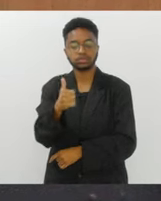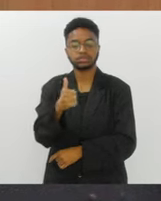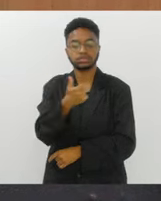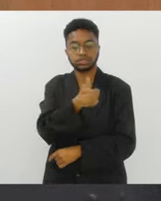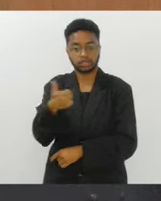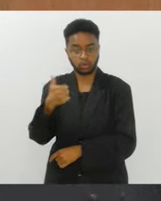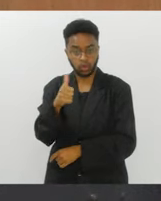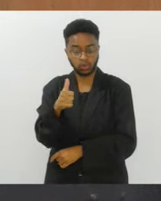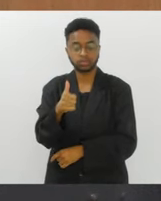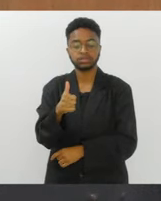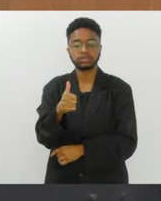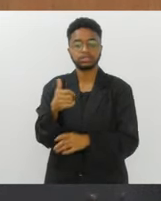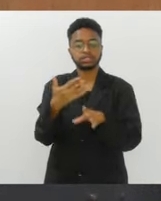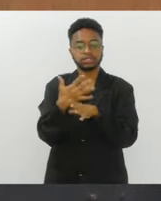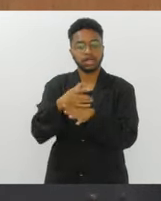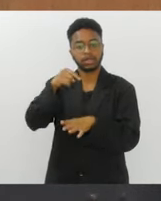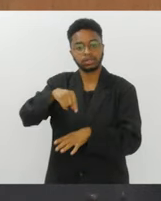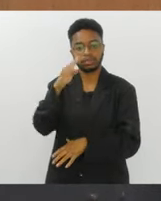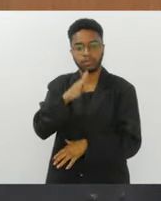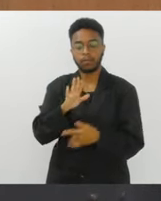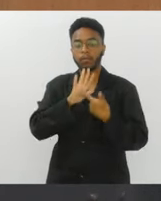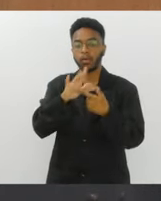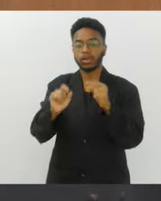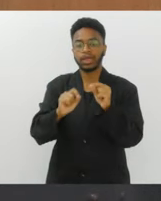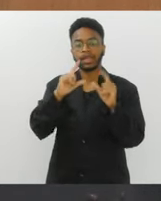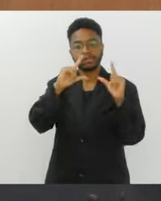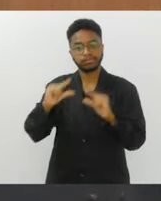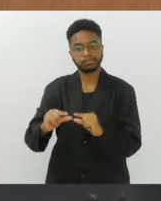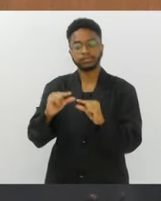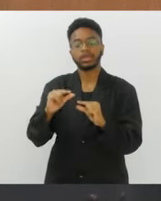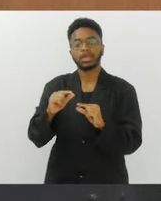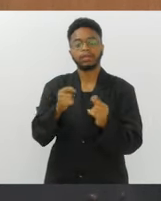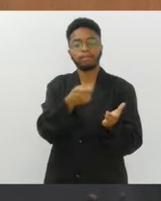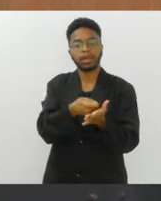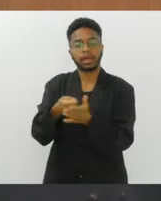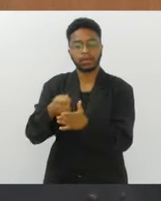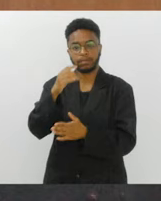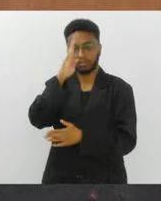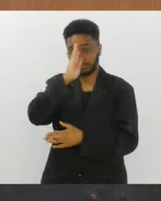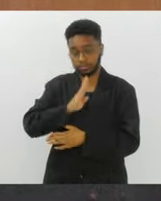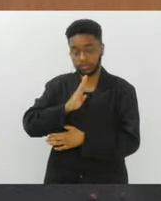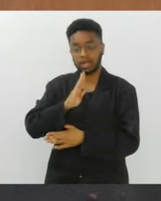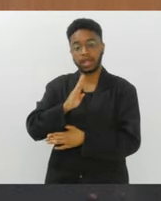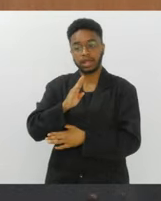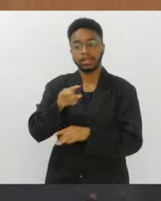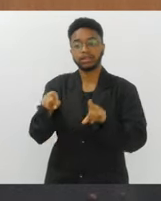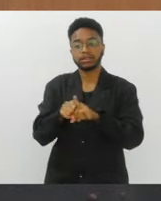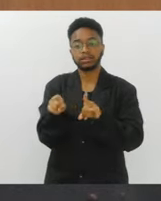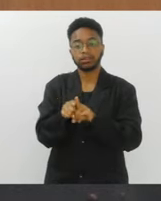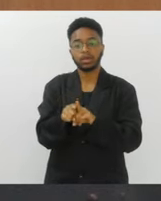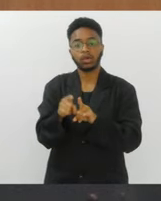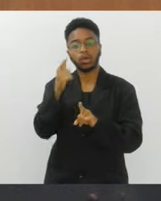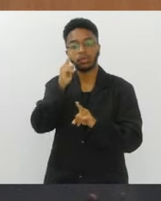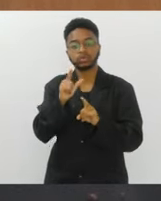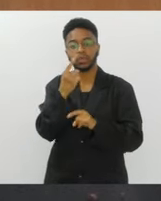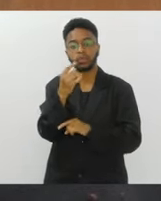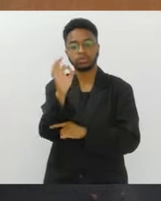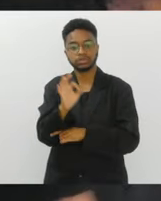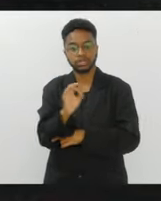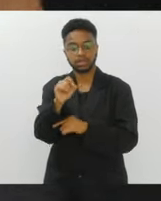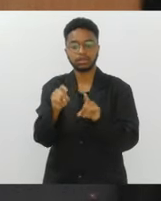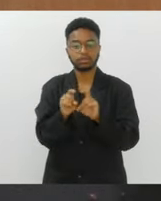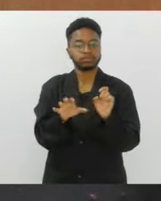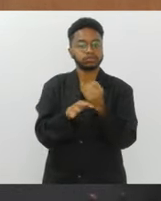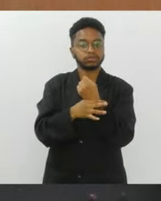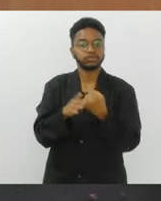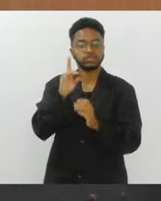que demonstram que é mais barato a tarifa zero. Isso representa menos de 1% do orçamento e se garante o direito à cidade e dignidade